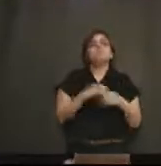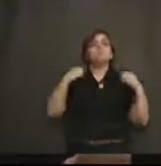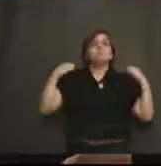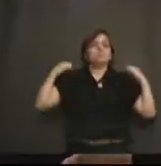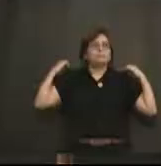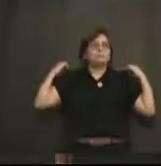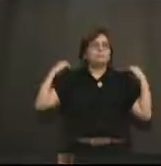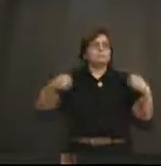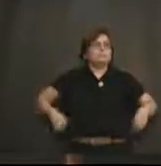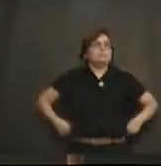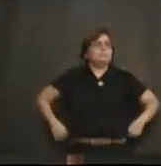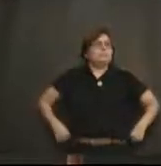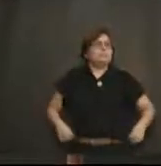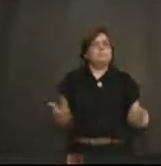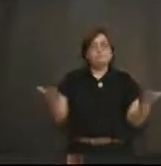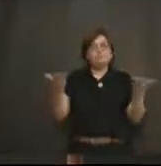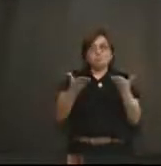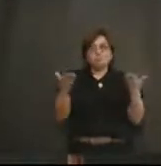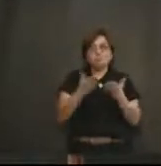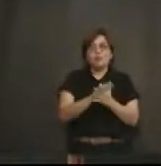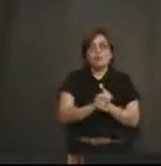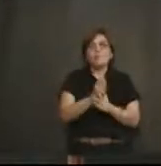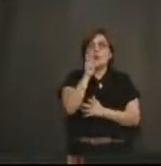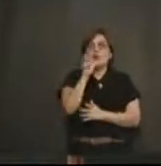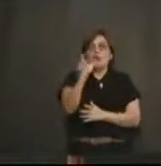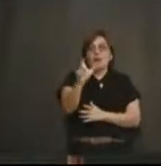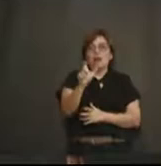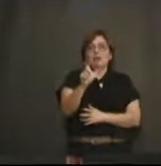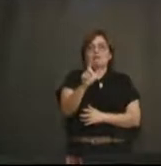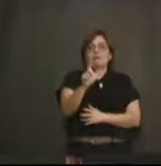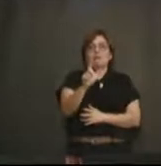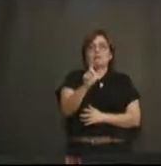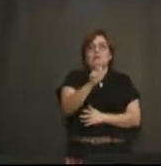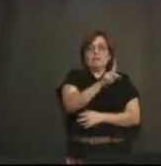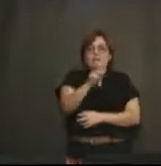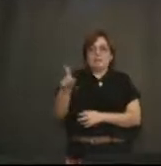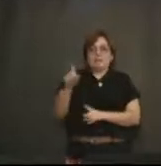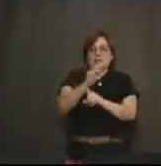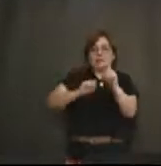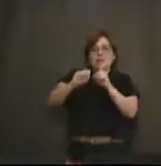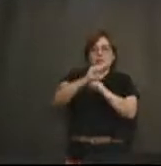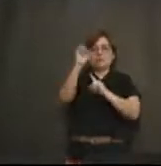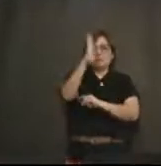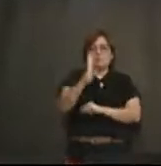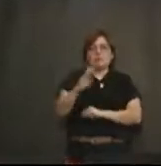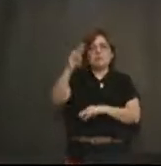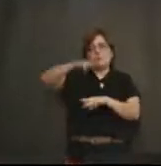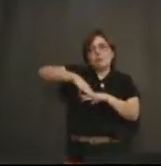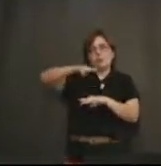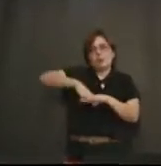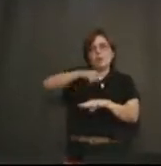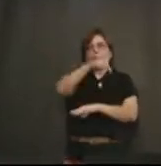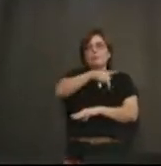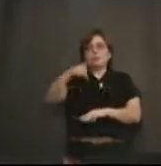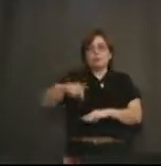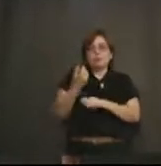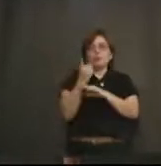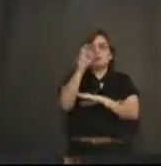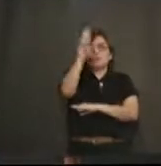Com a palavra, o presidente da Sociedade Brasileira de Matemática, professor doutor Paolo